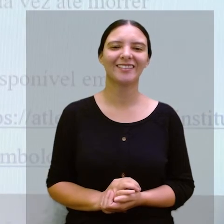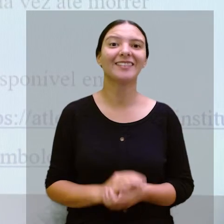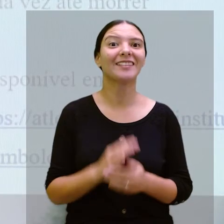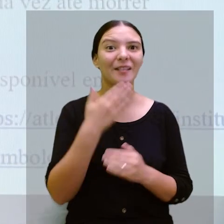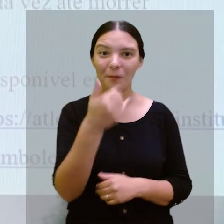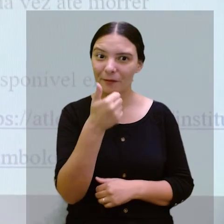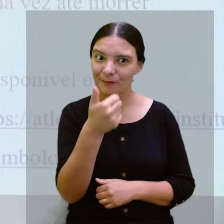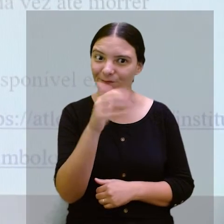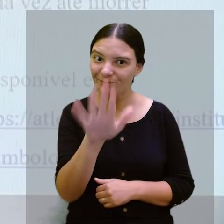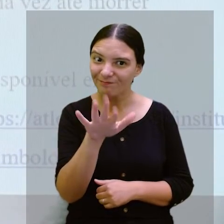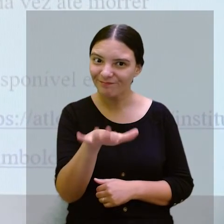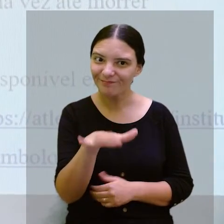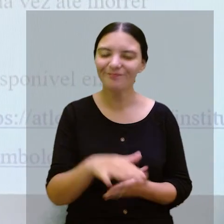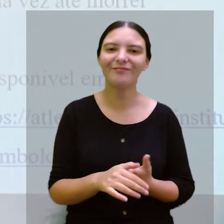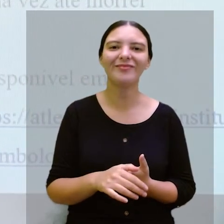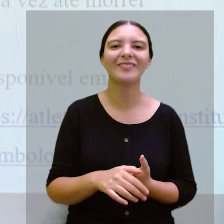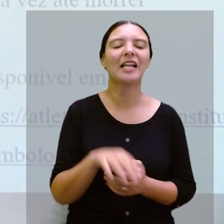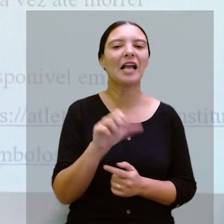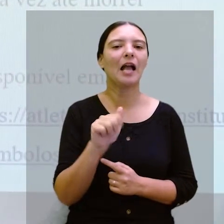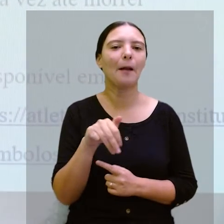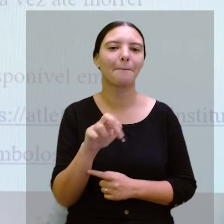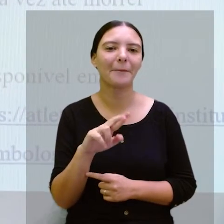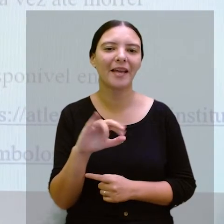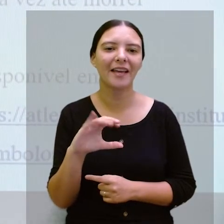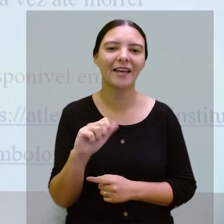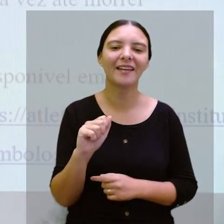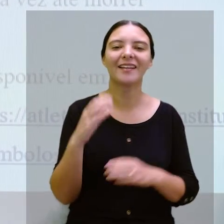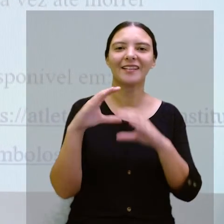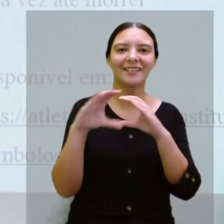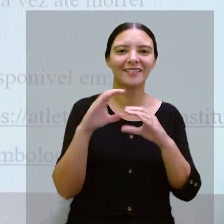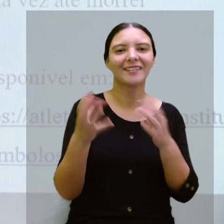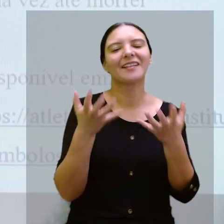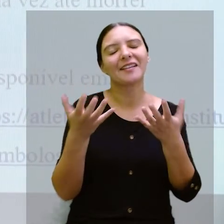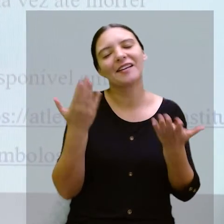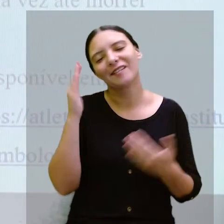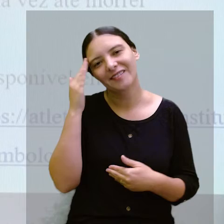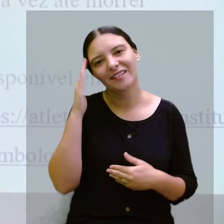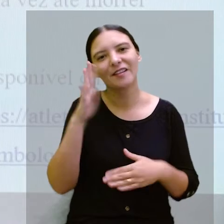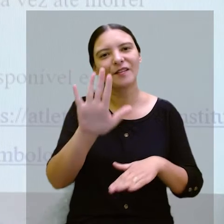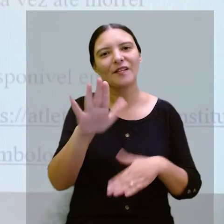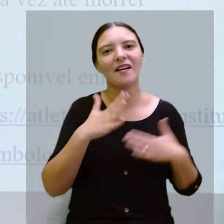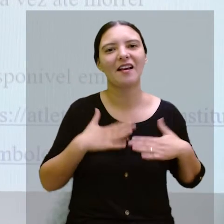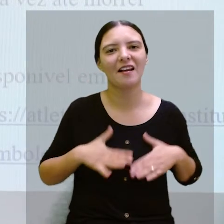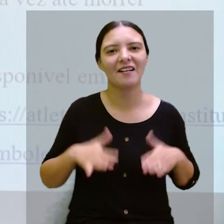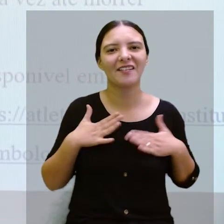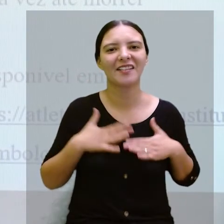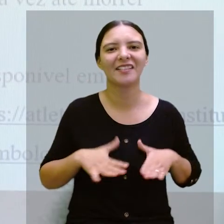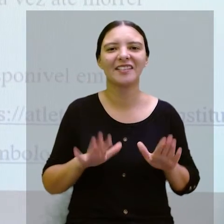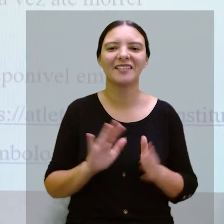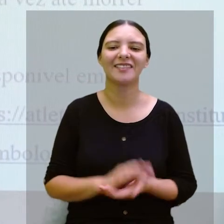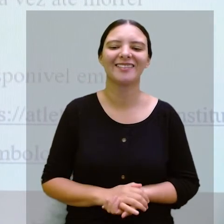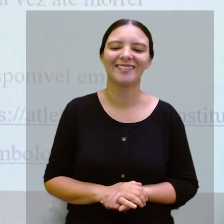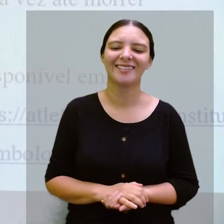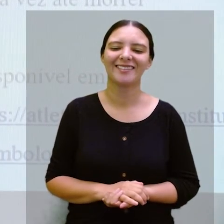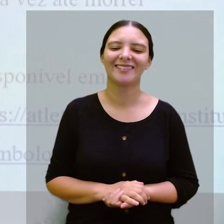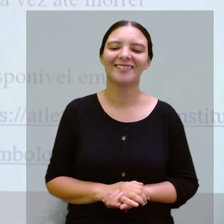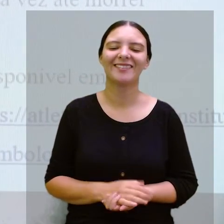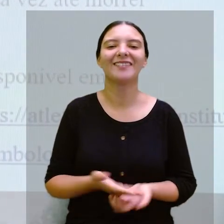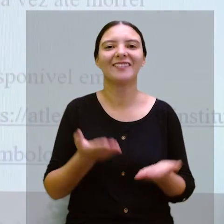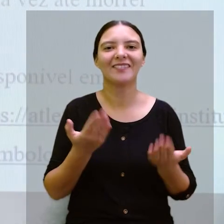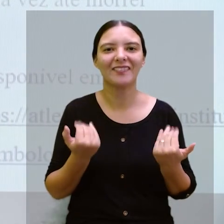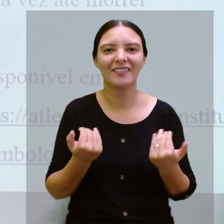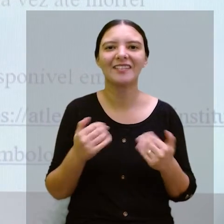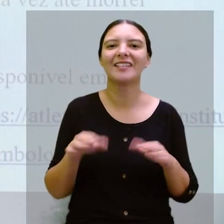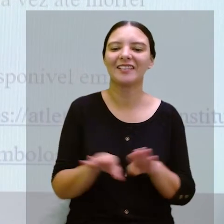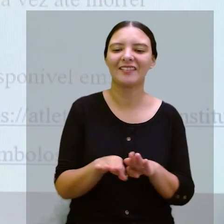Tá bom, o pessoal do América tá gritando, querendo direito de canto, eu entendo, calma. Tá? Vamos lá, o pessoal